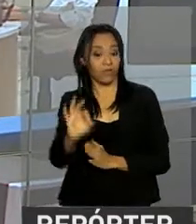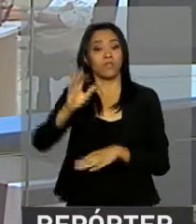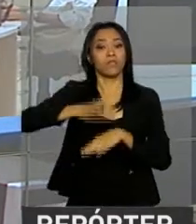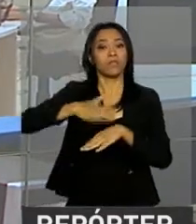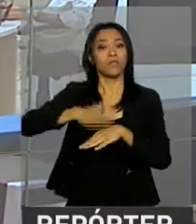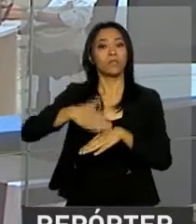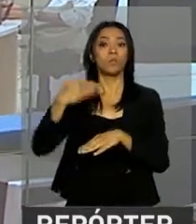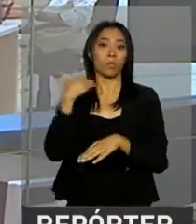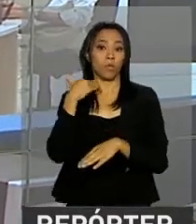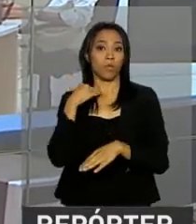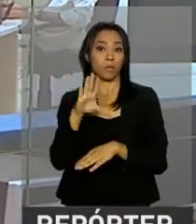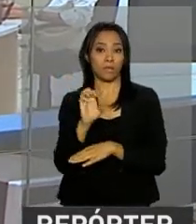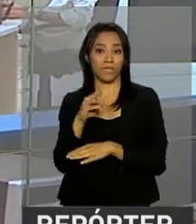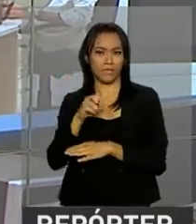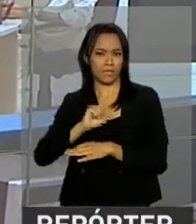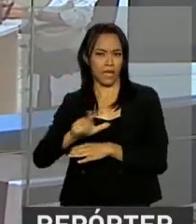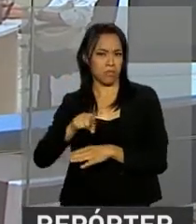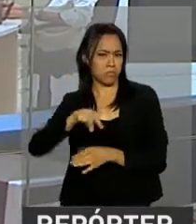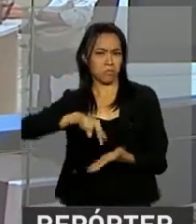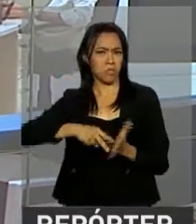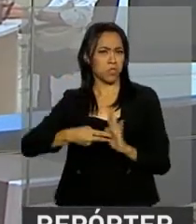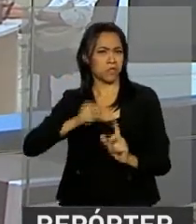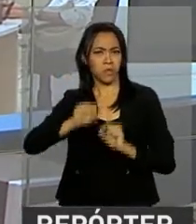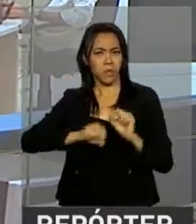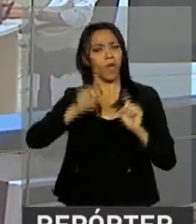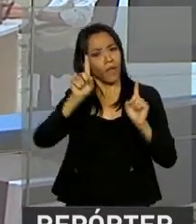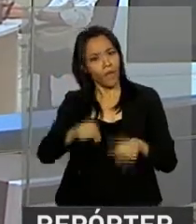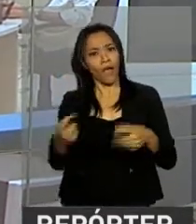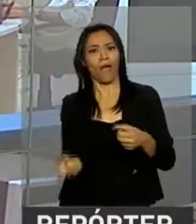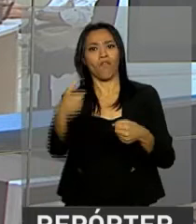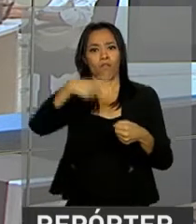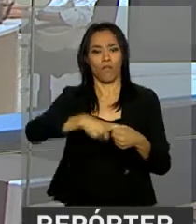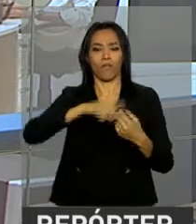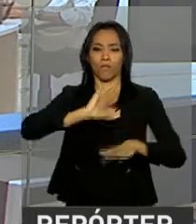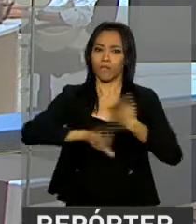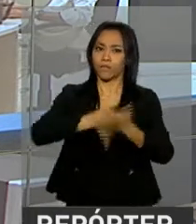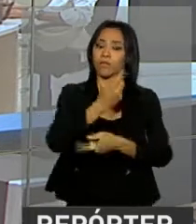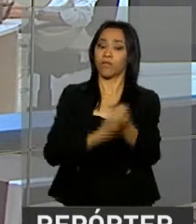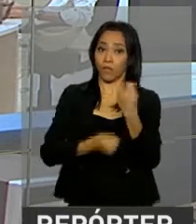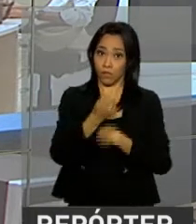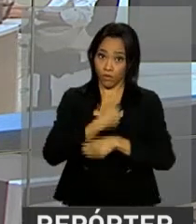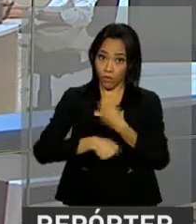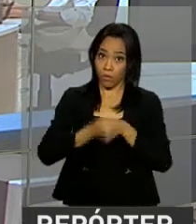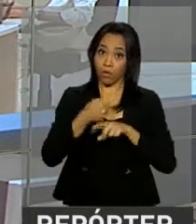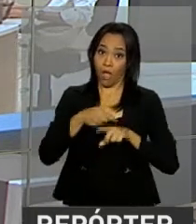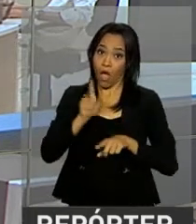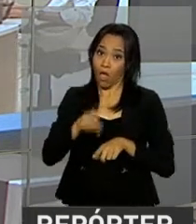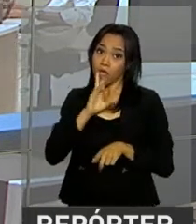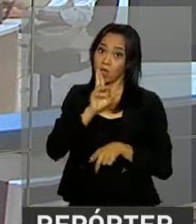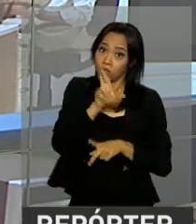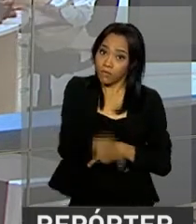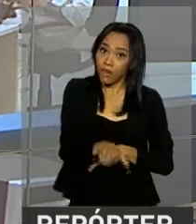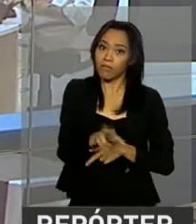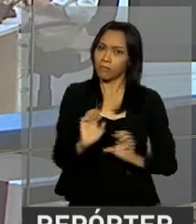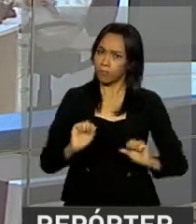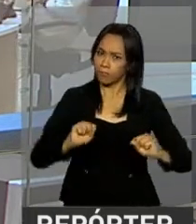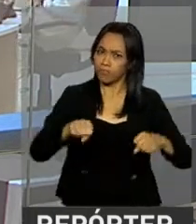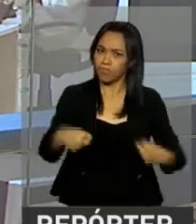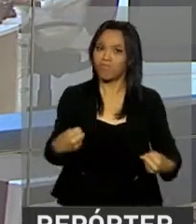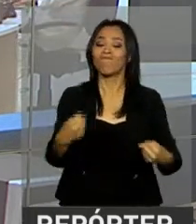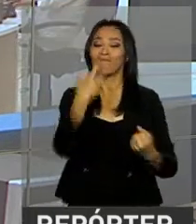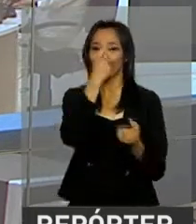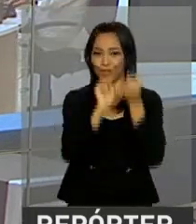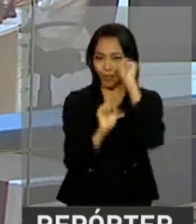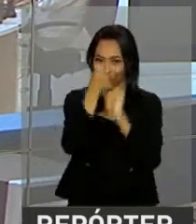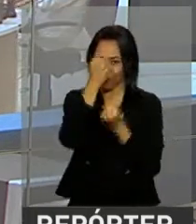Índices como esse são sinais de um início da retomada do crescimento econômico, um resultado que vem sendo impulsionado pela